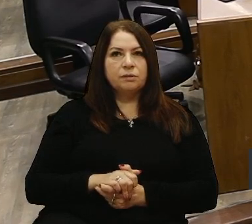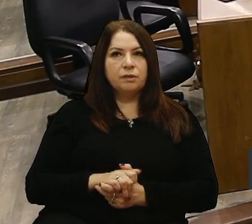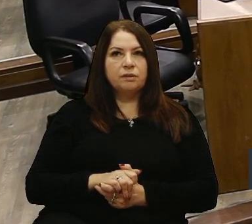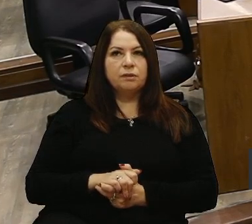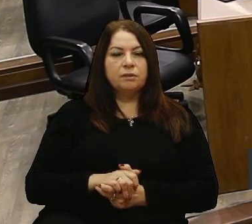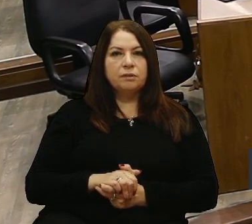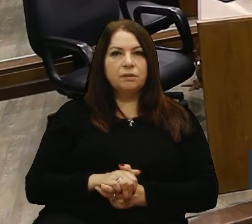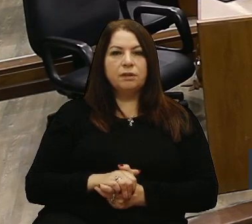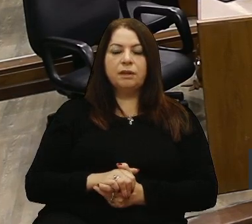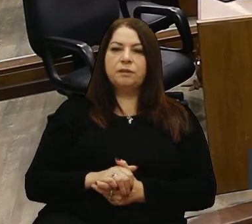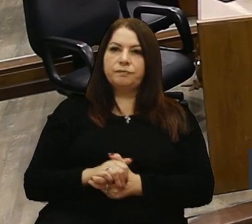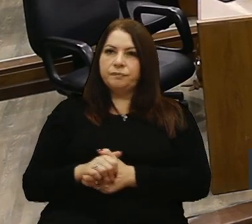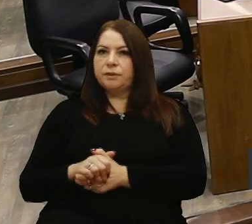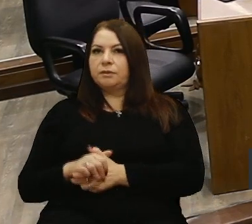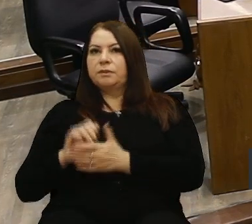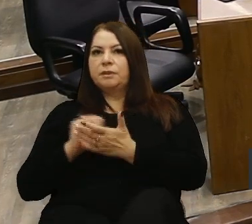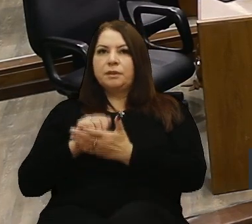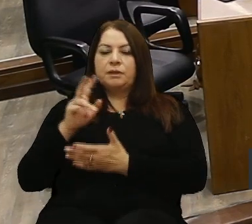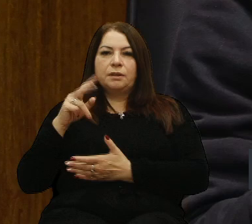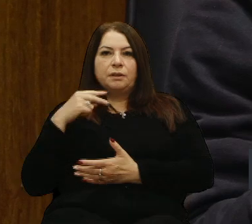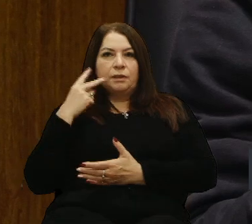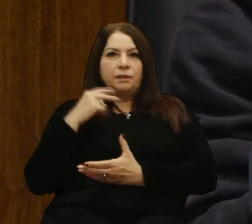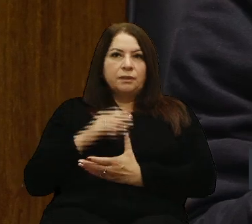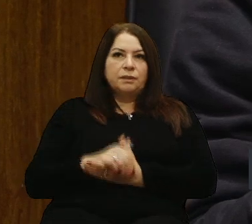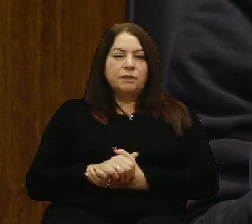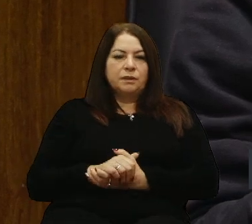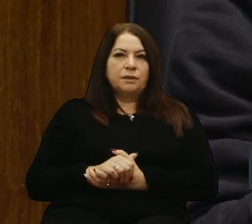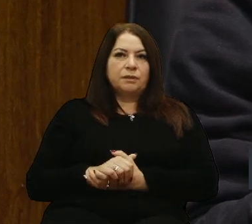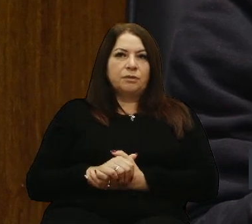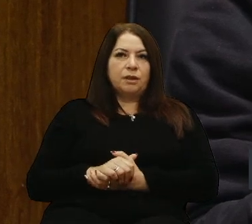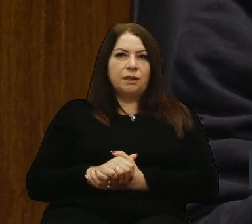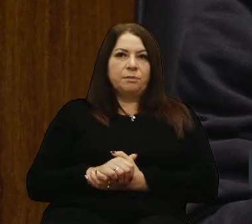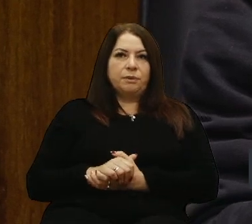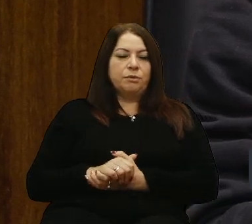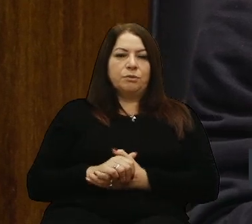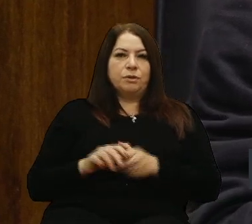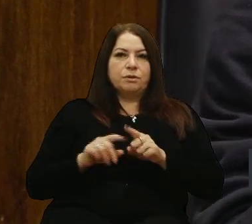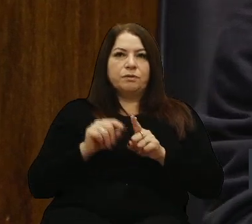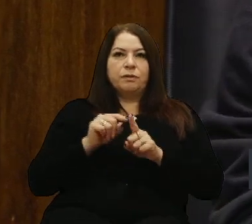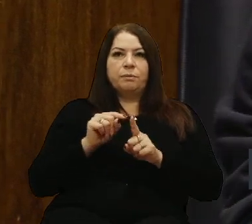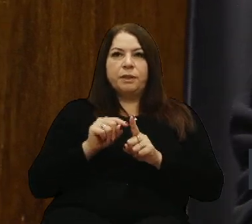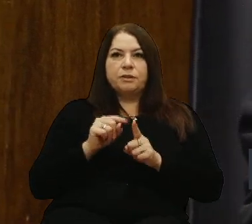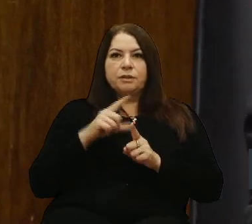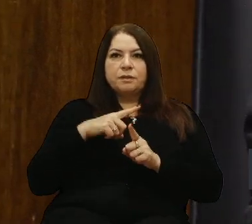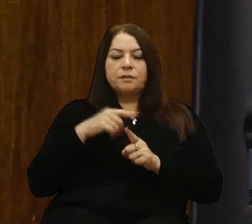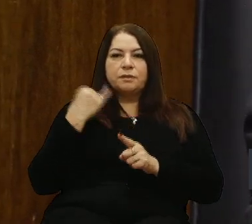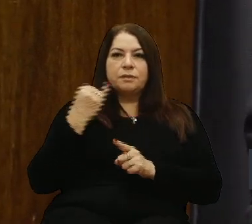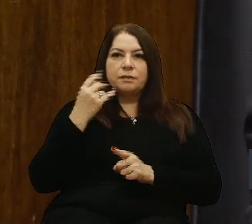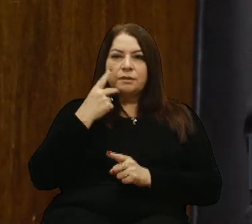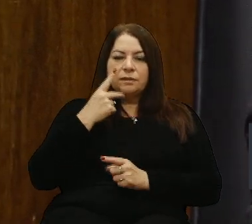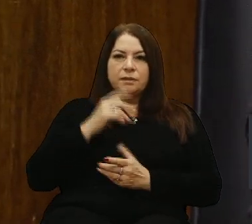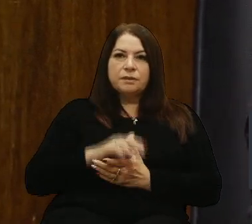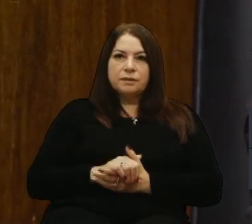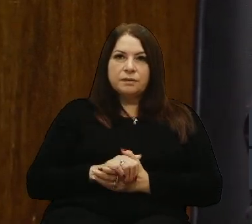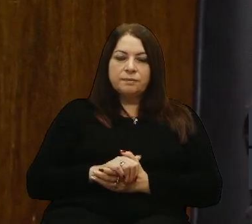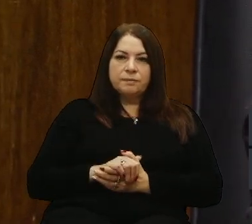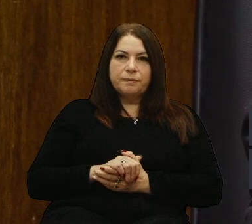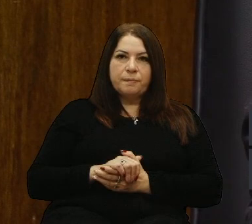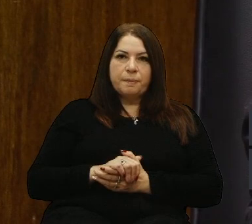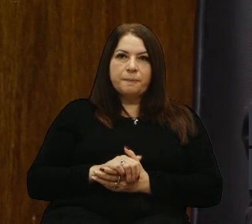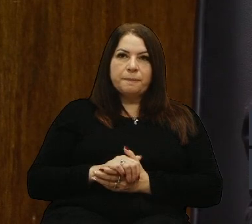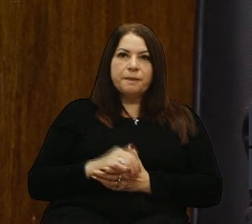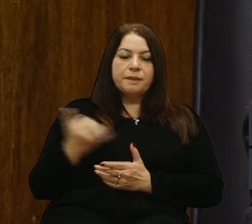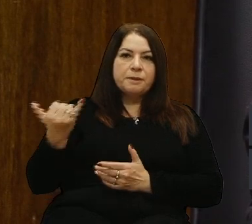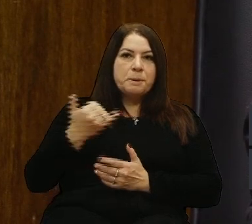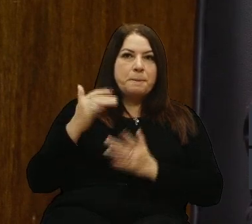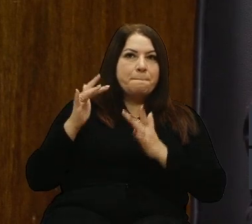De imediato concedo a parte à senhora. Outro elemento que importante falar, nobres colegas, eu recebi o contato